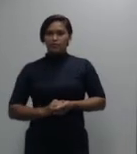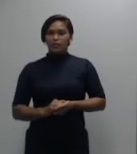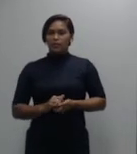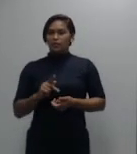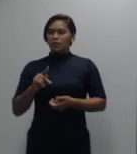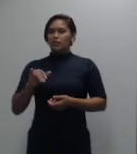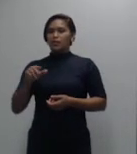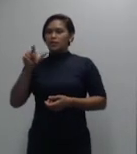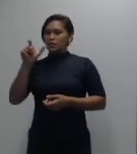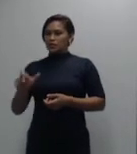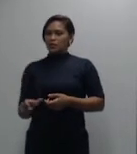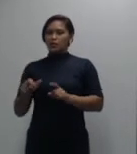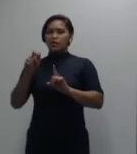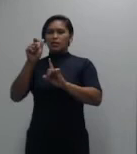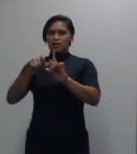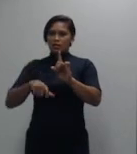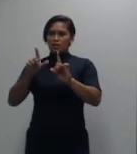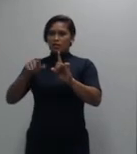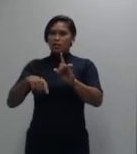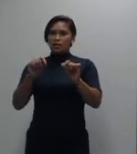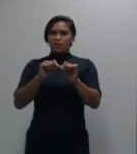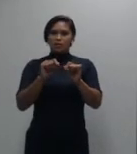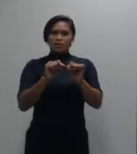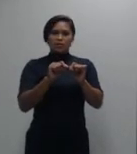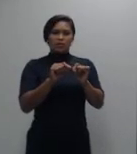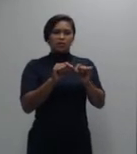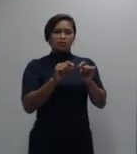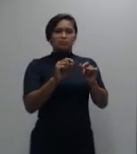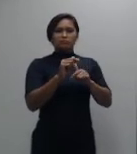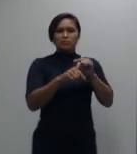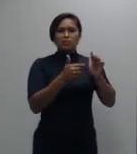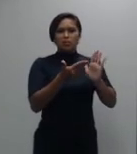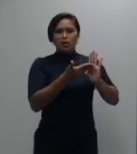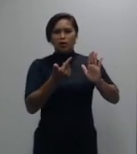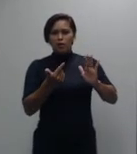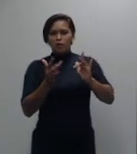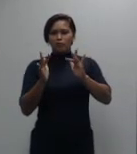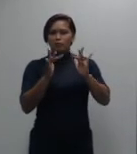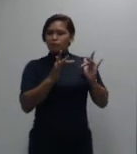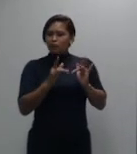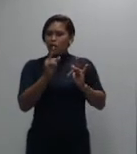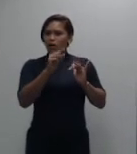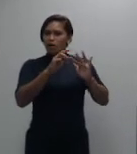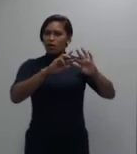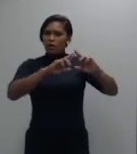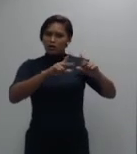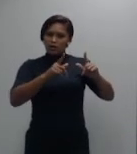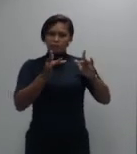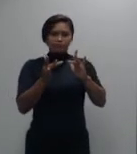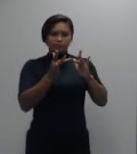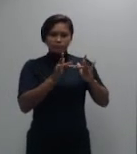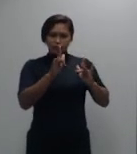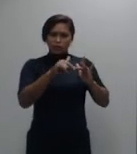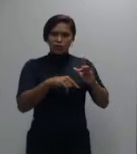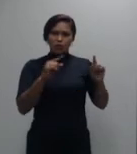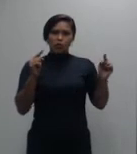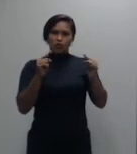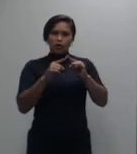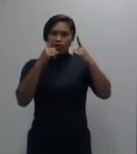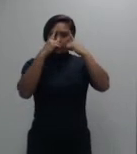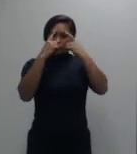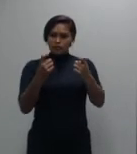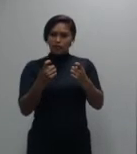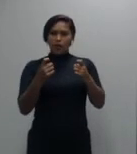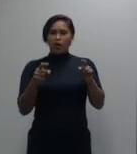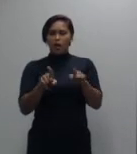bom serviço fora do âmbito da sua relação de trabalho violando o seu próprio devedor fiduciário